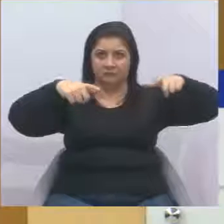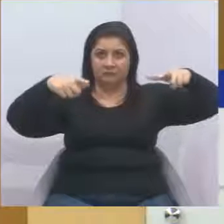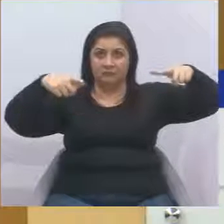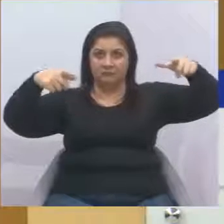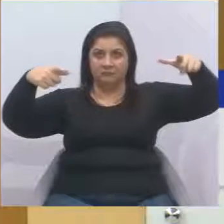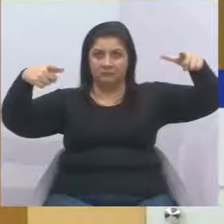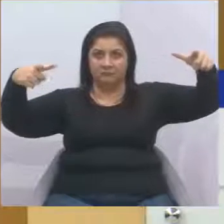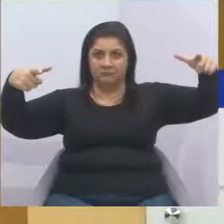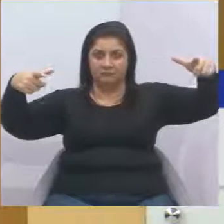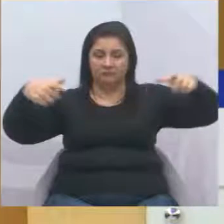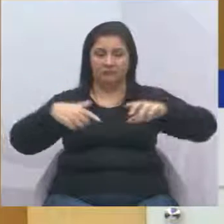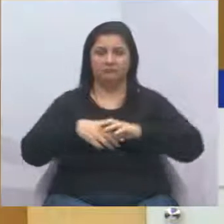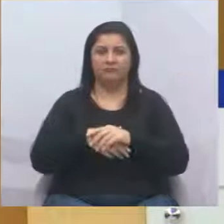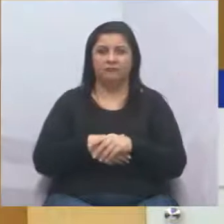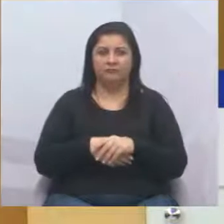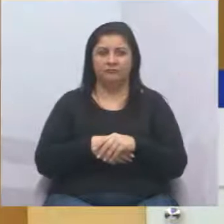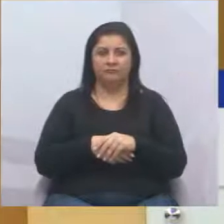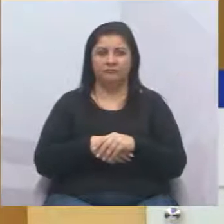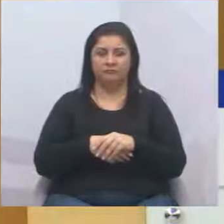invasiva,